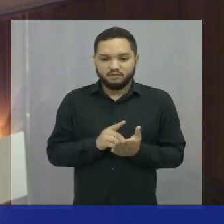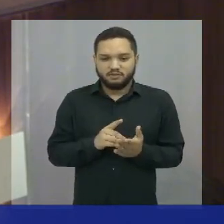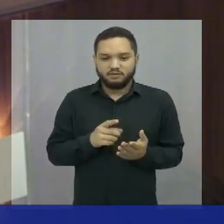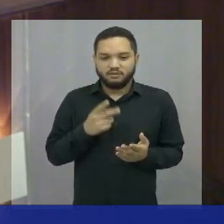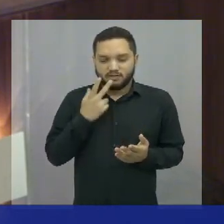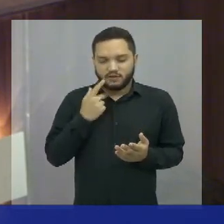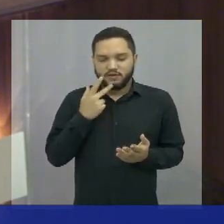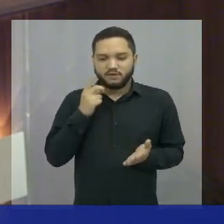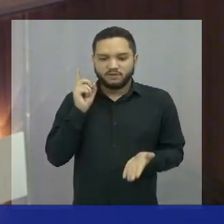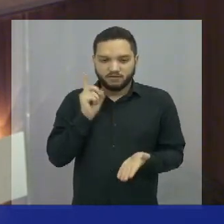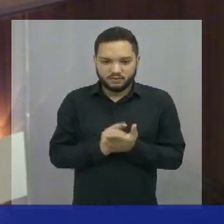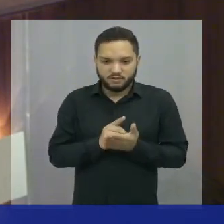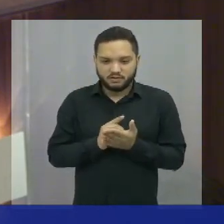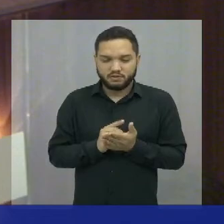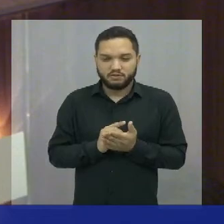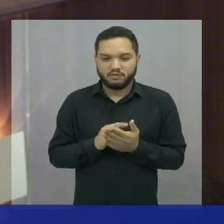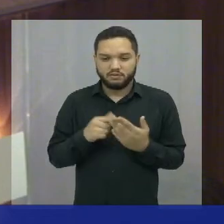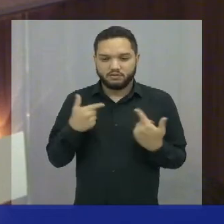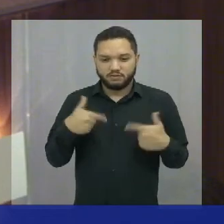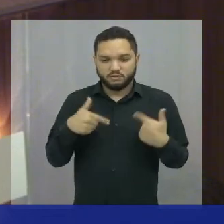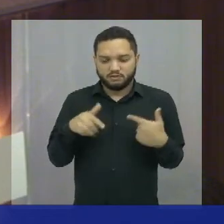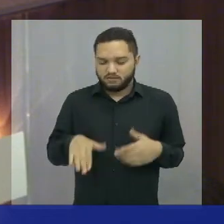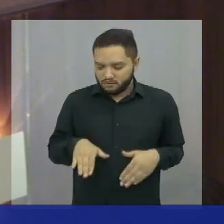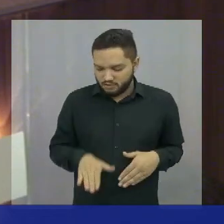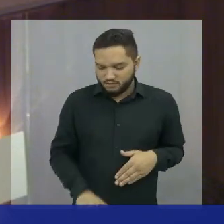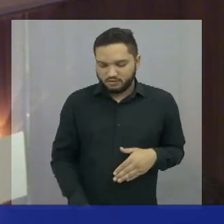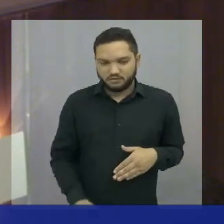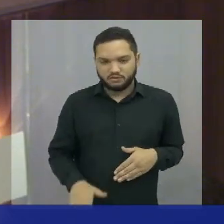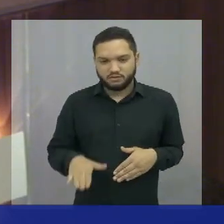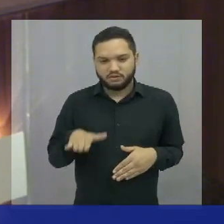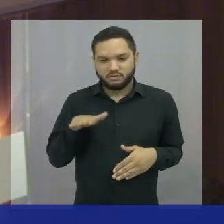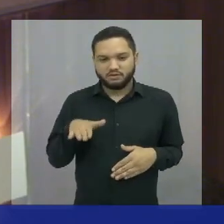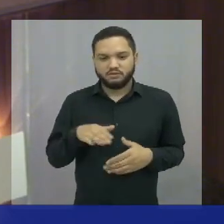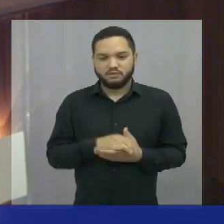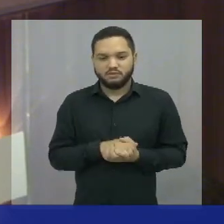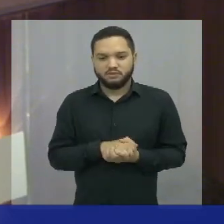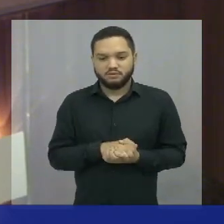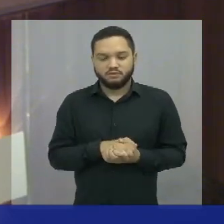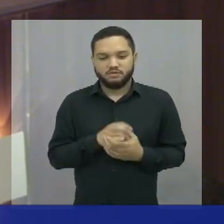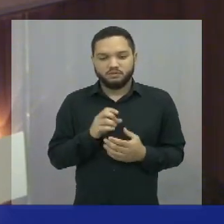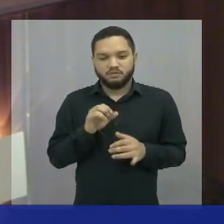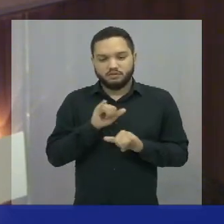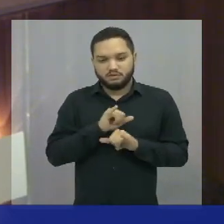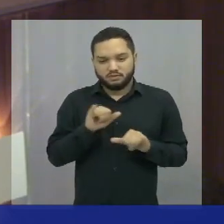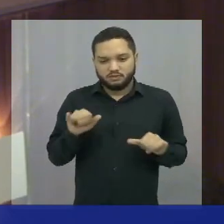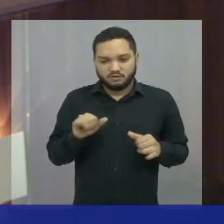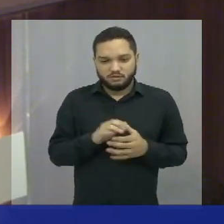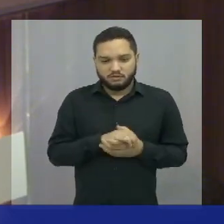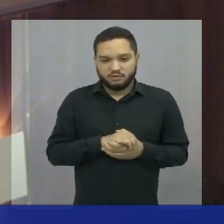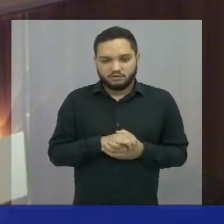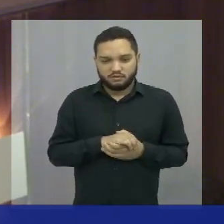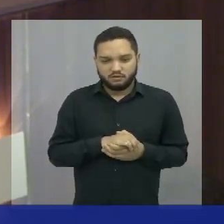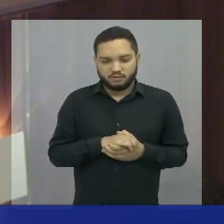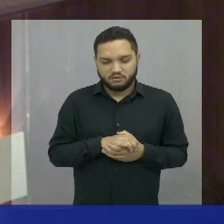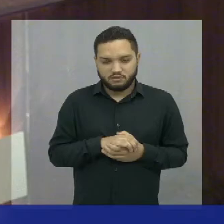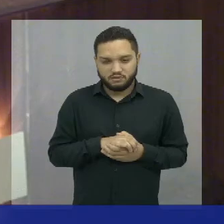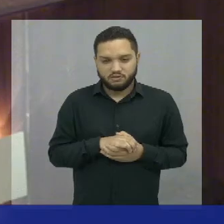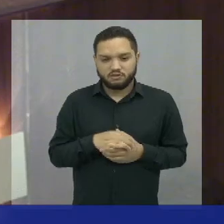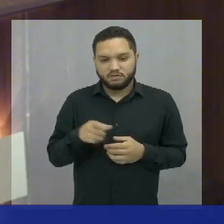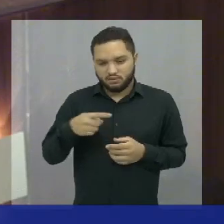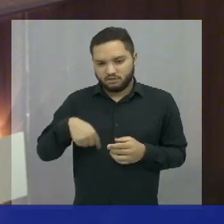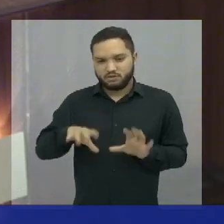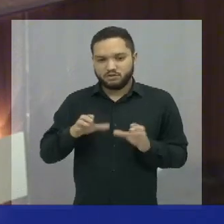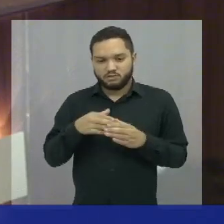mesmo. Atuante desde novinho nas causas. Só para dizer da sensibilidade social que nós, educadores,